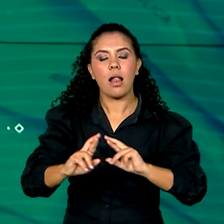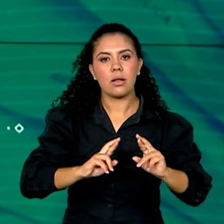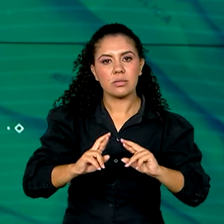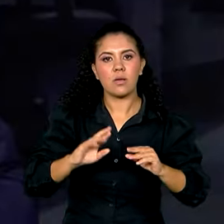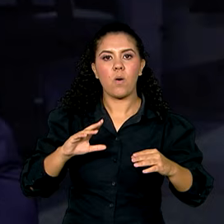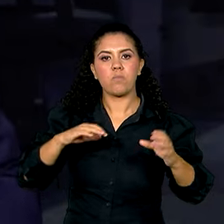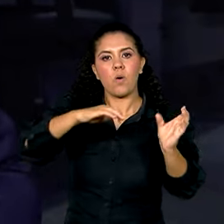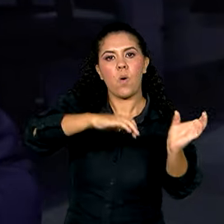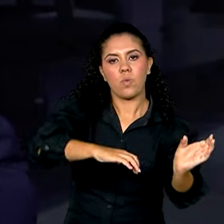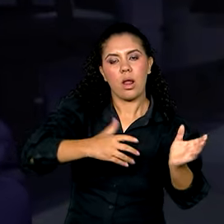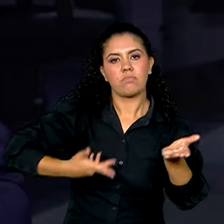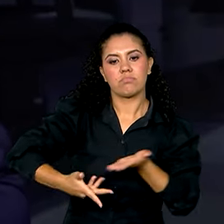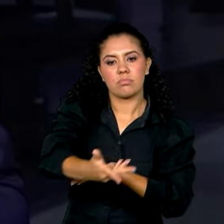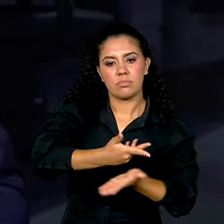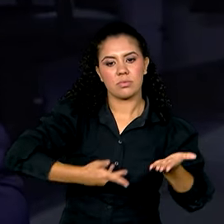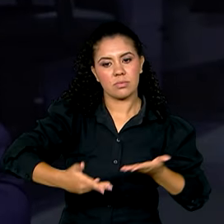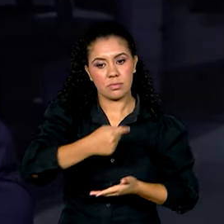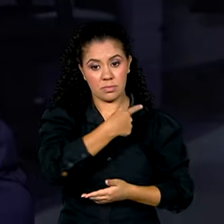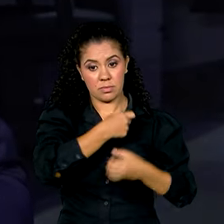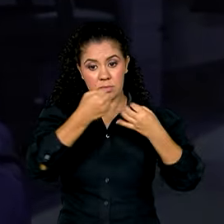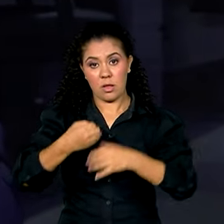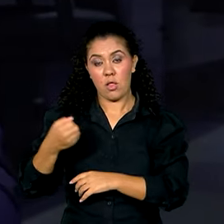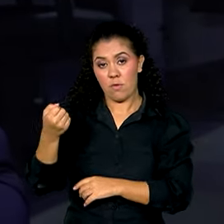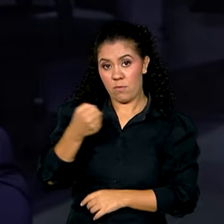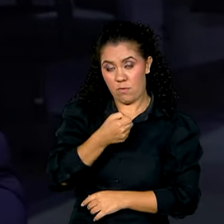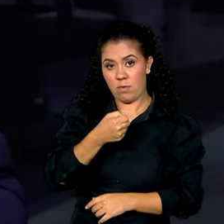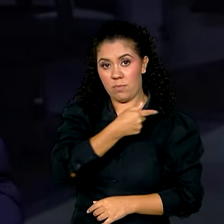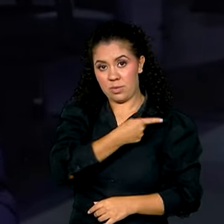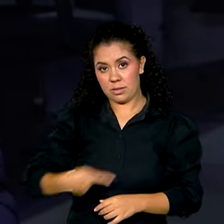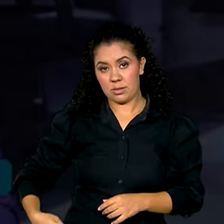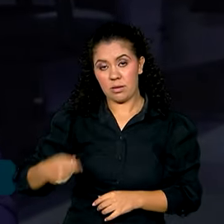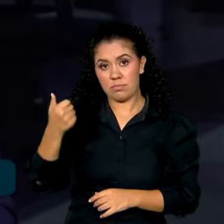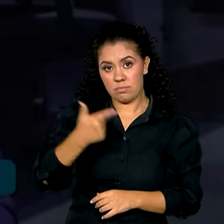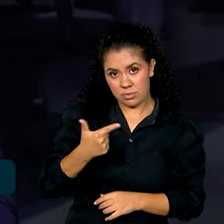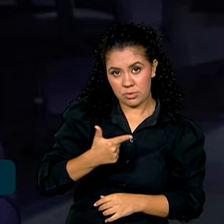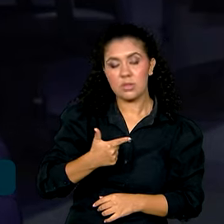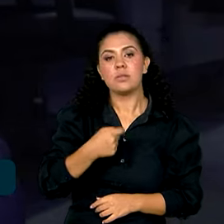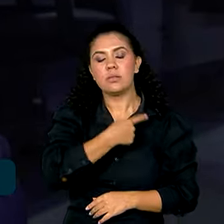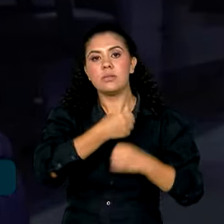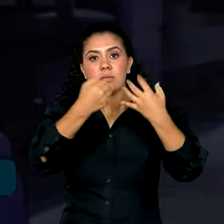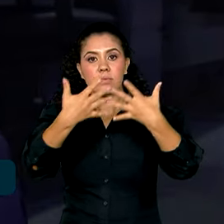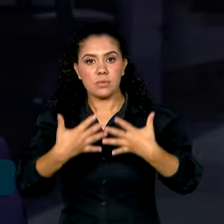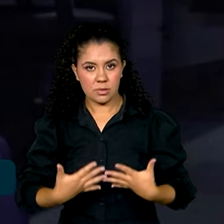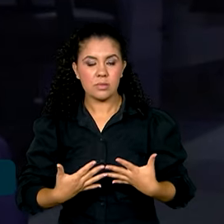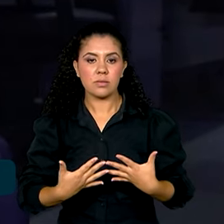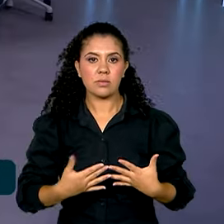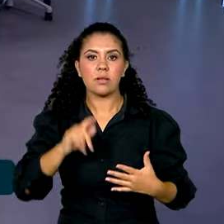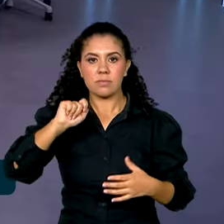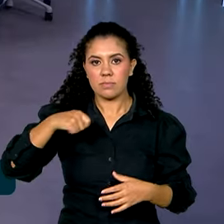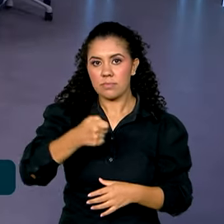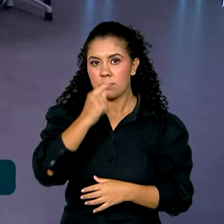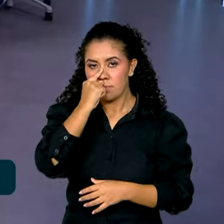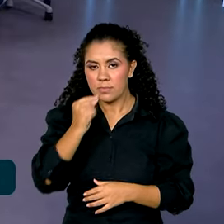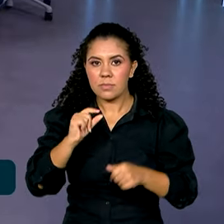Congresso. O vice-presidente da República e ministro do Desenvolvimento, Indústria, Comércio e Serviços, Geraldo Alckmin,